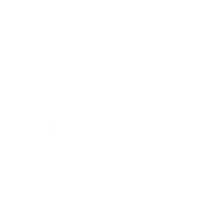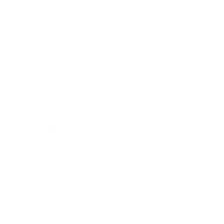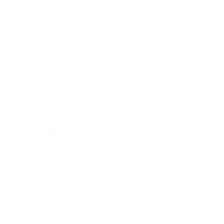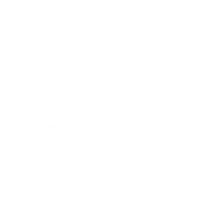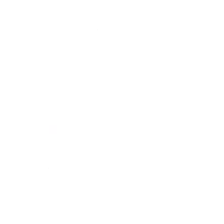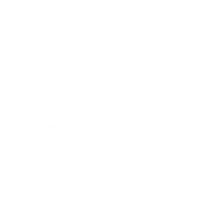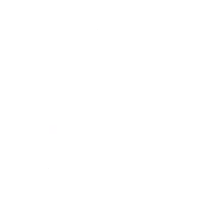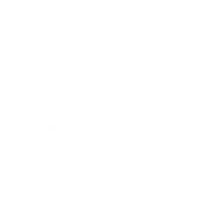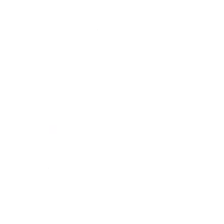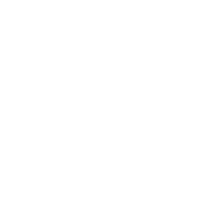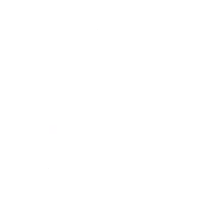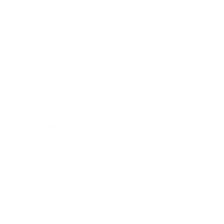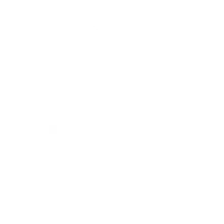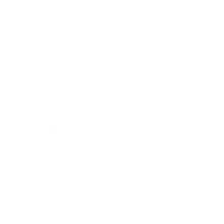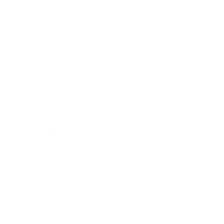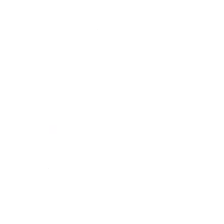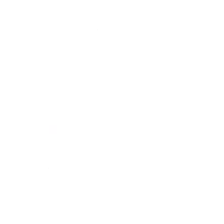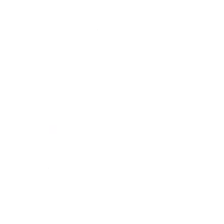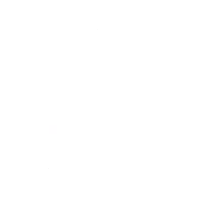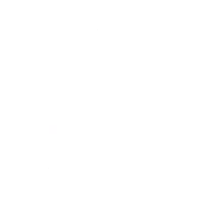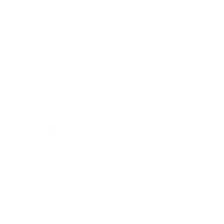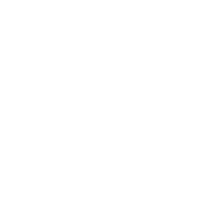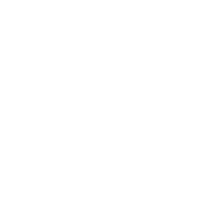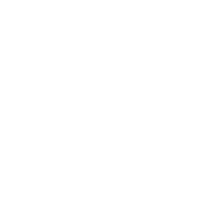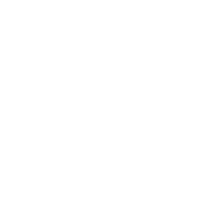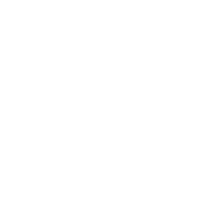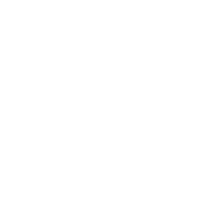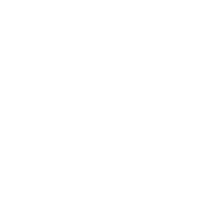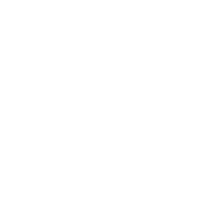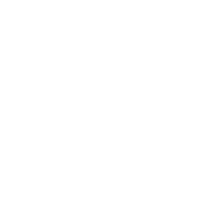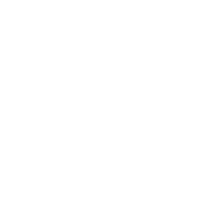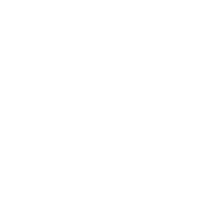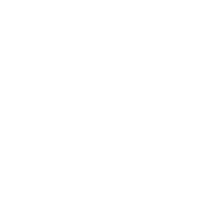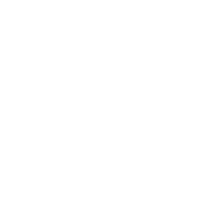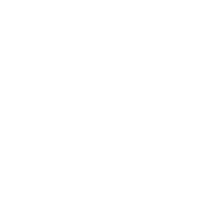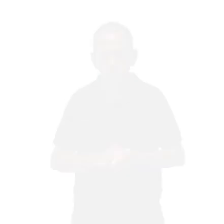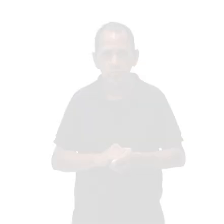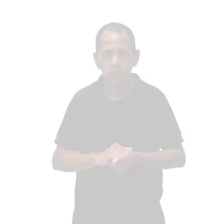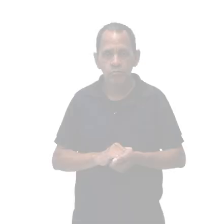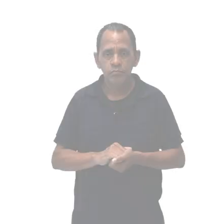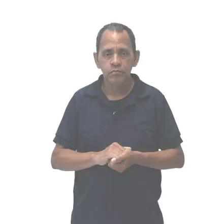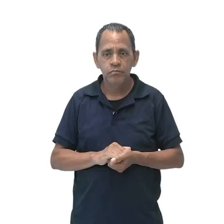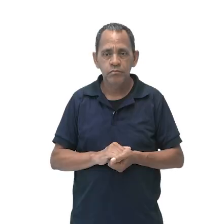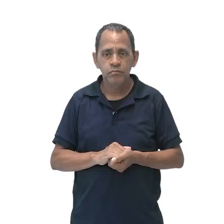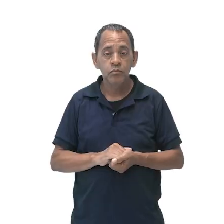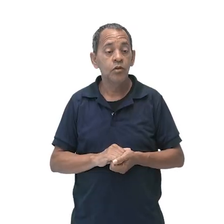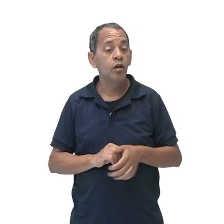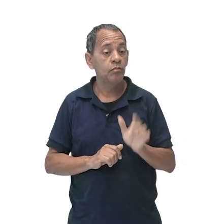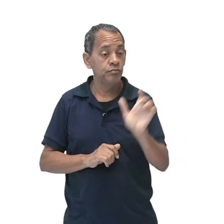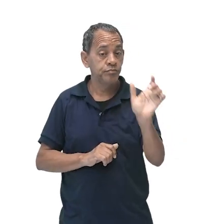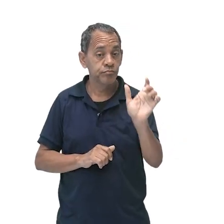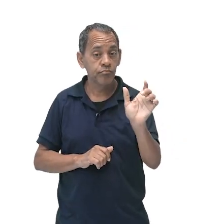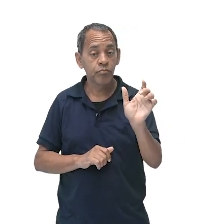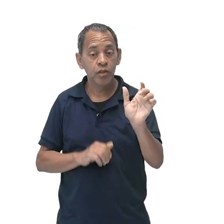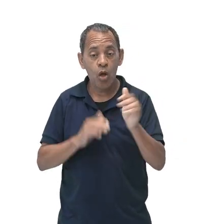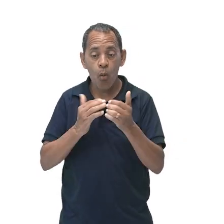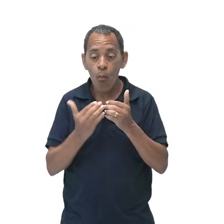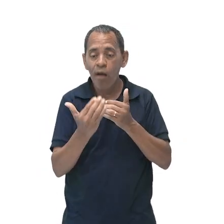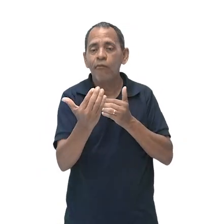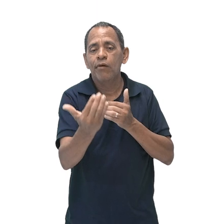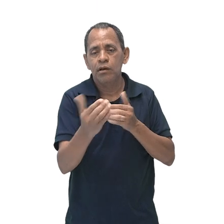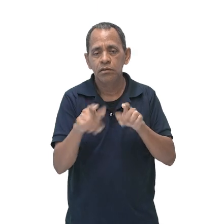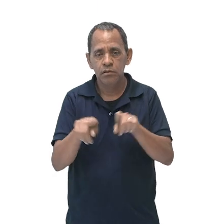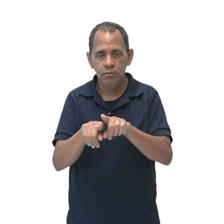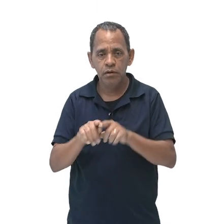locução adverbial? Para frente. A palavra, o enunciado para frente, é uma locução adverbial